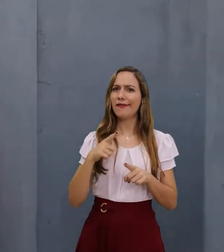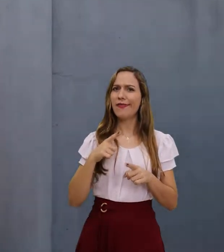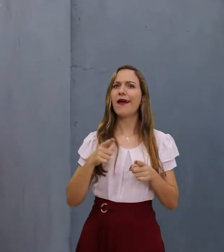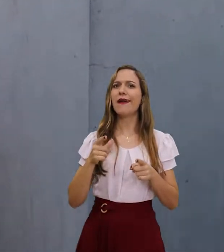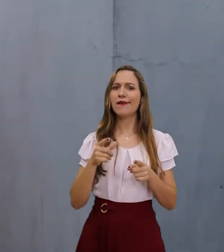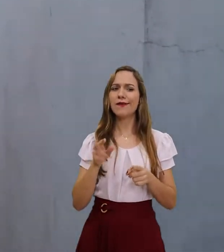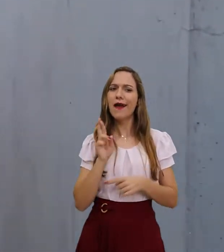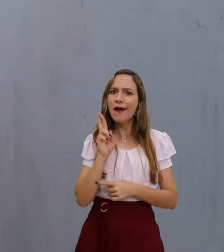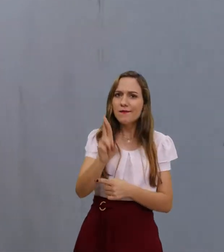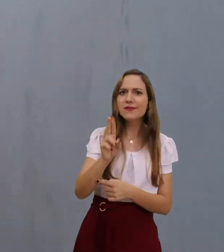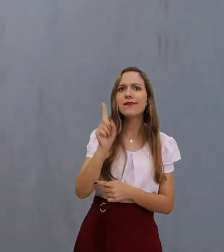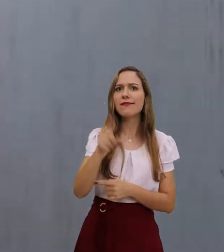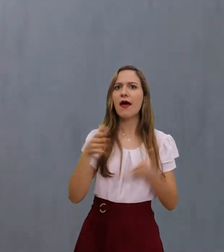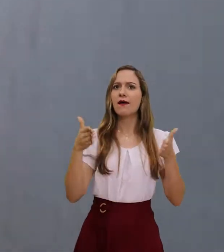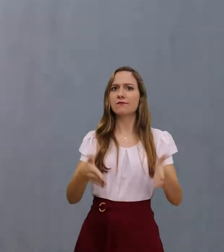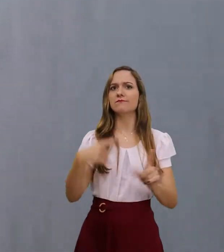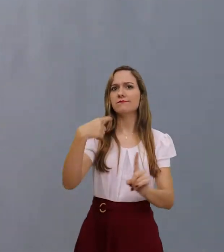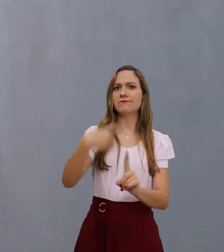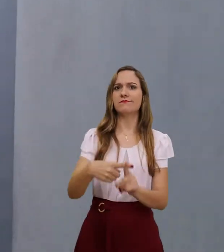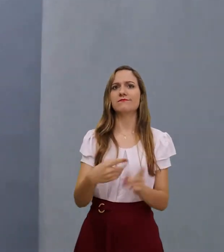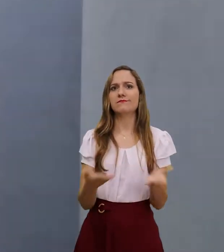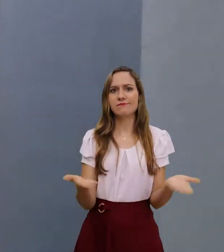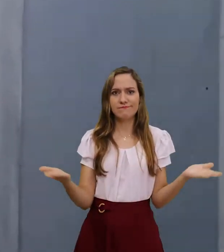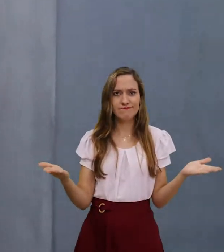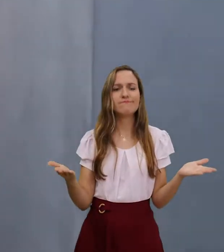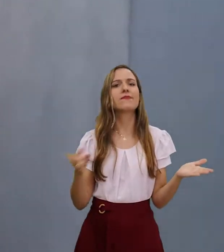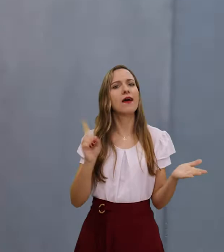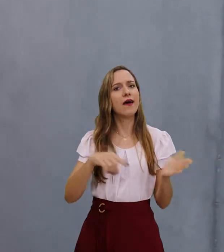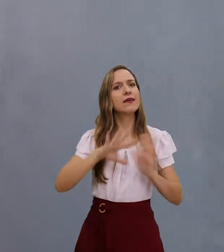para servir como túmulo e não um lugar, é um símbolo de,